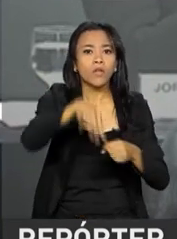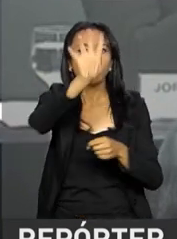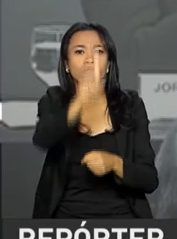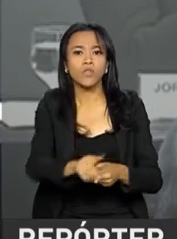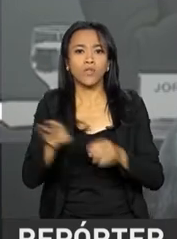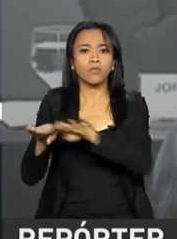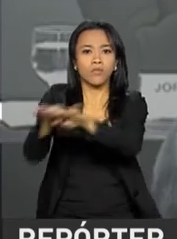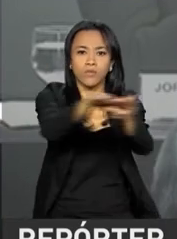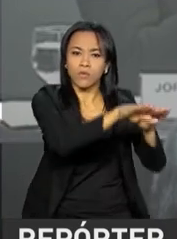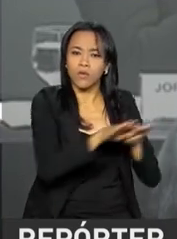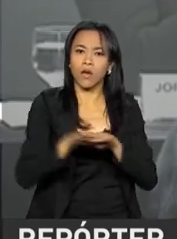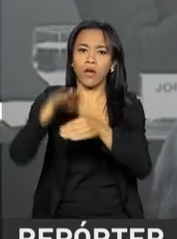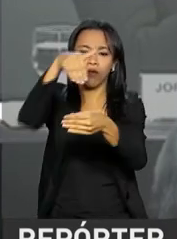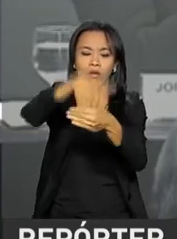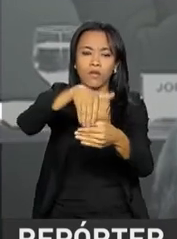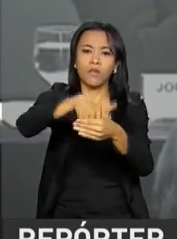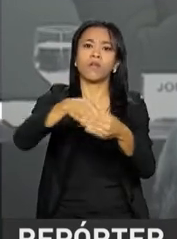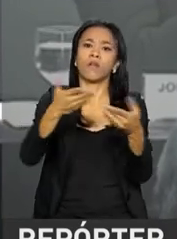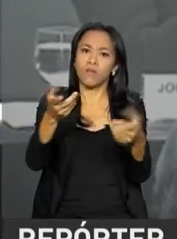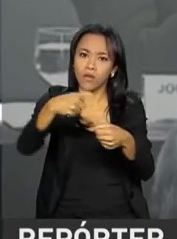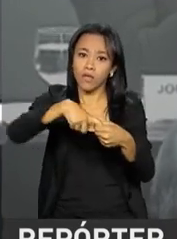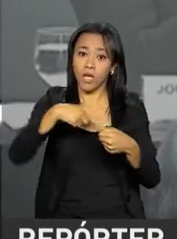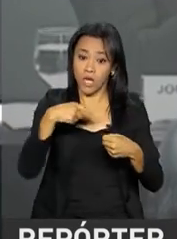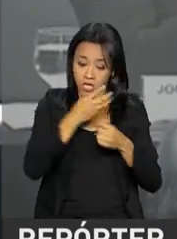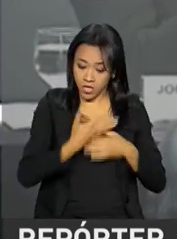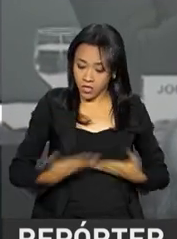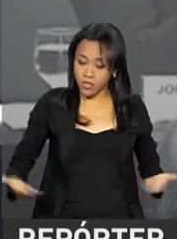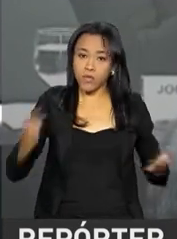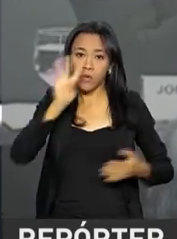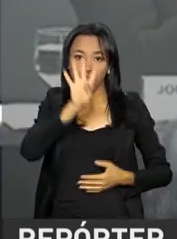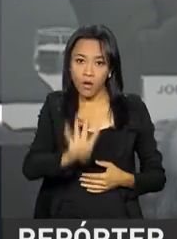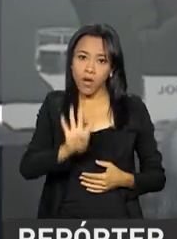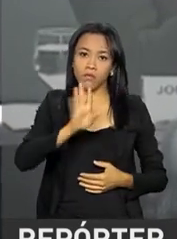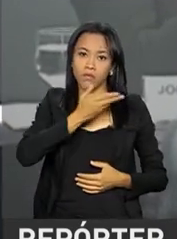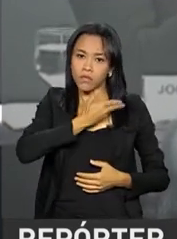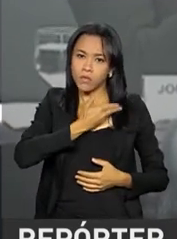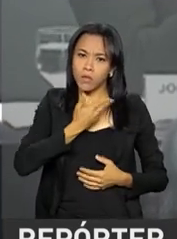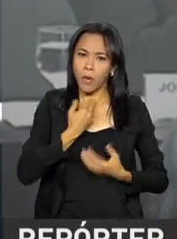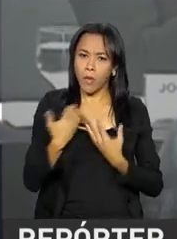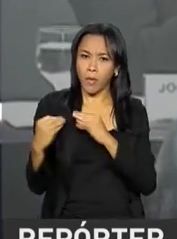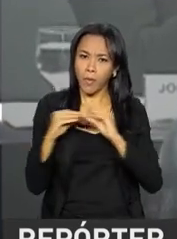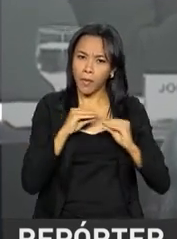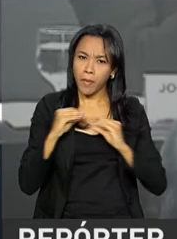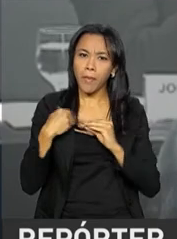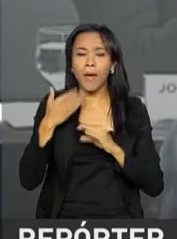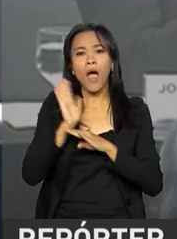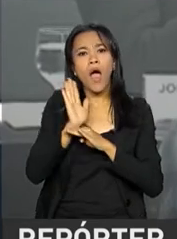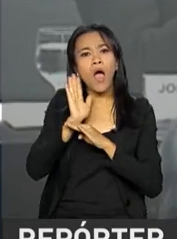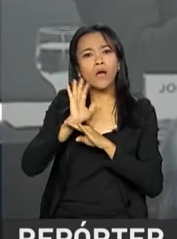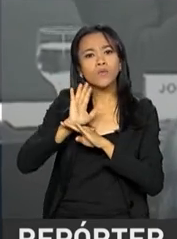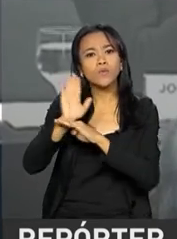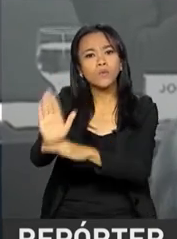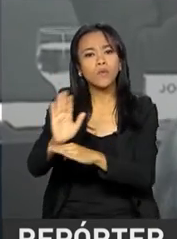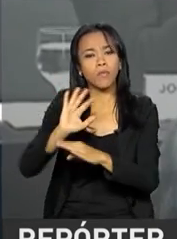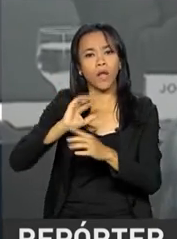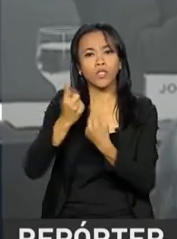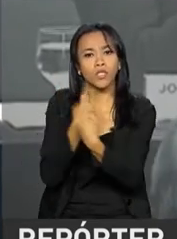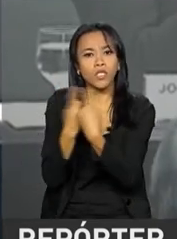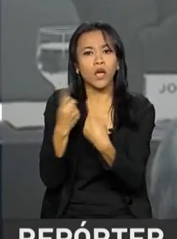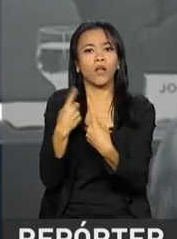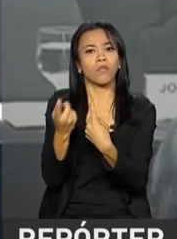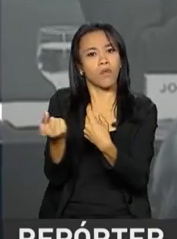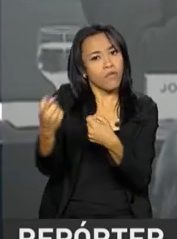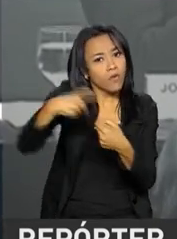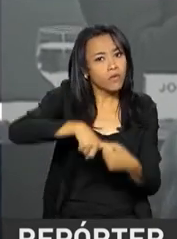aqui, neste grupo de quatro amigos, vão encontrar novamente ajuda para o diálogo e para voltar.